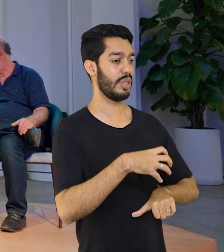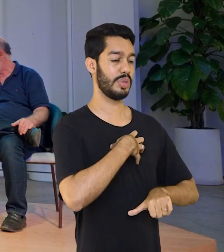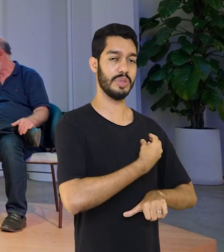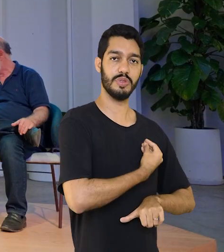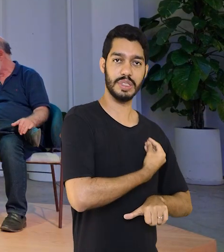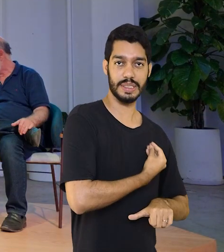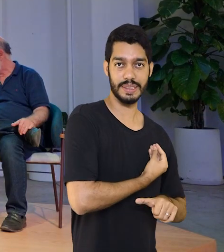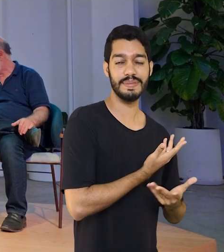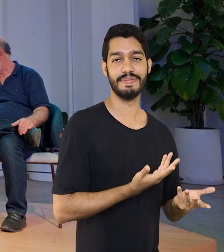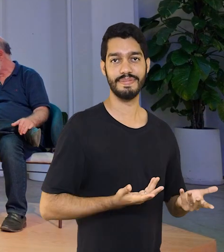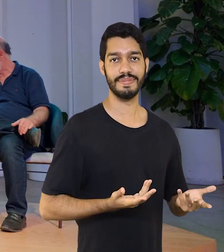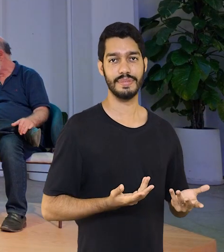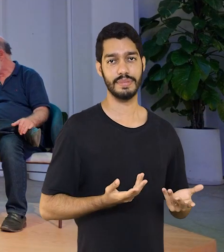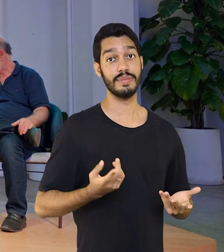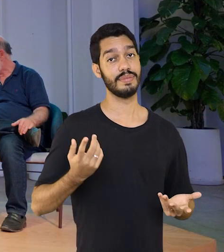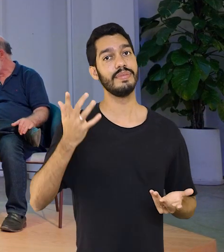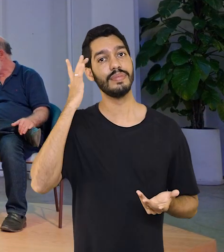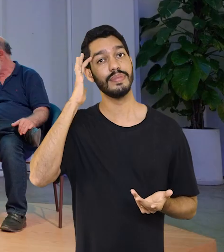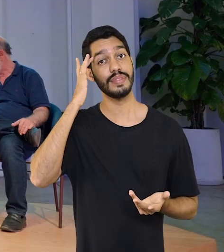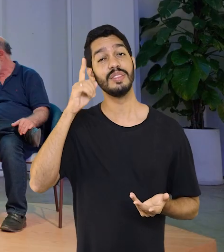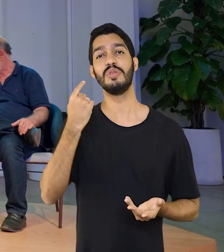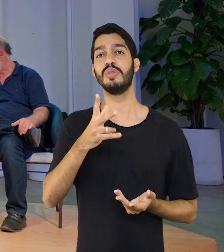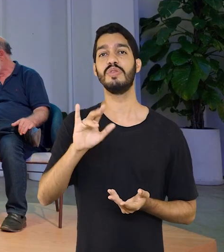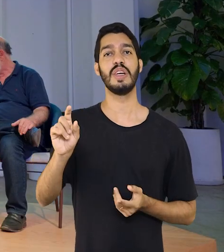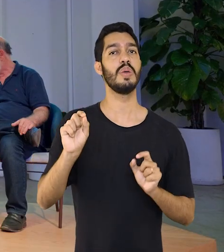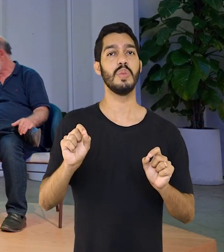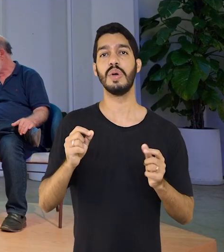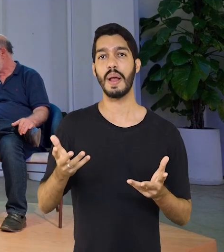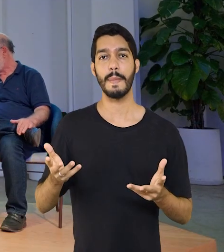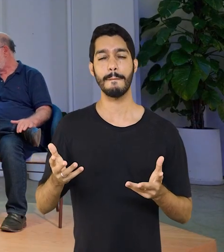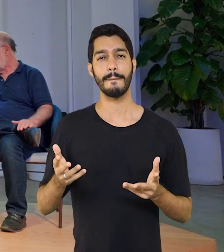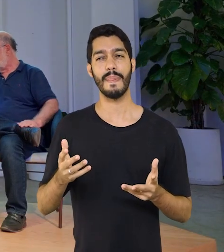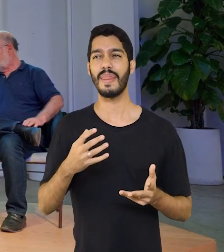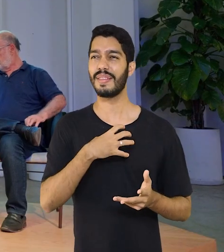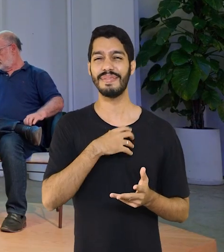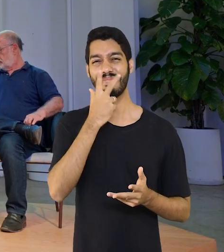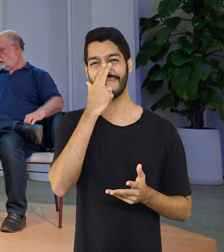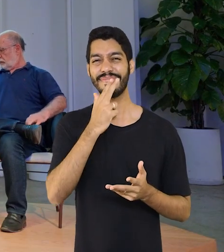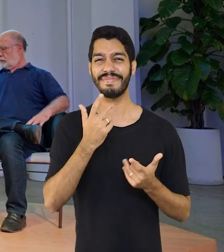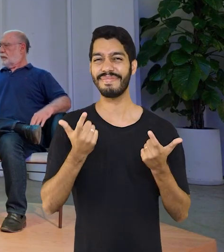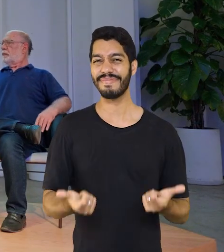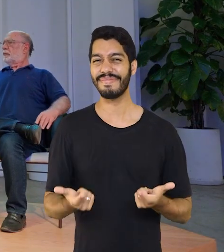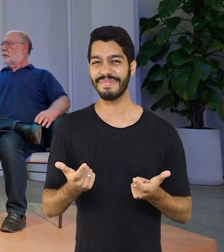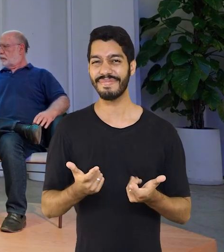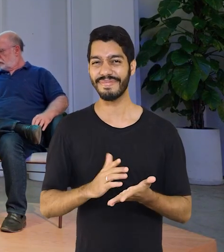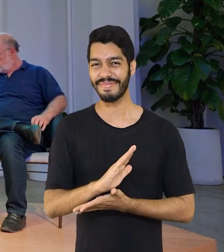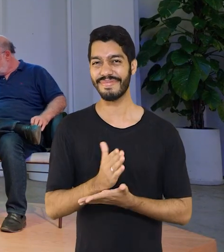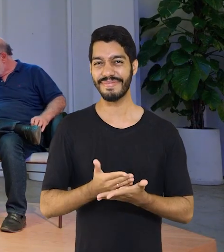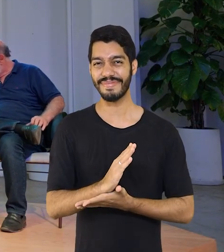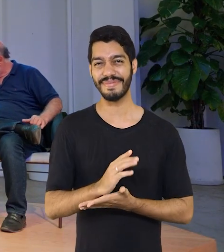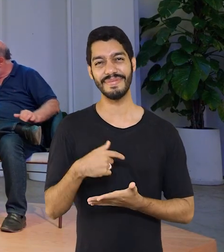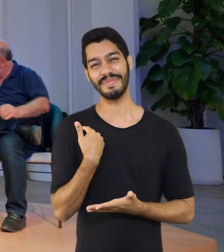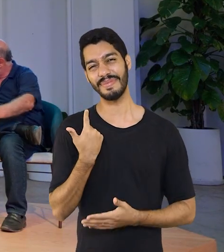foco em mudanças de estilo de vida e de hábito. Então, eu acho que a gente vai acabar, Sérgio, indo para o caminho.